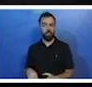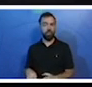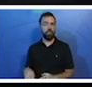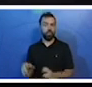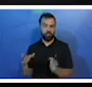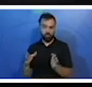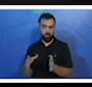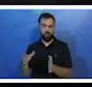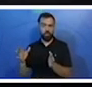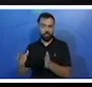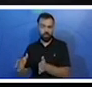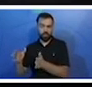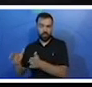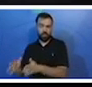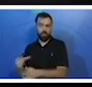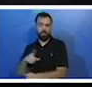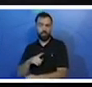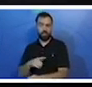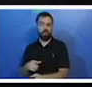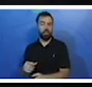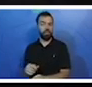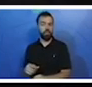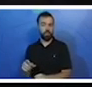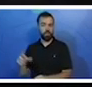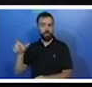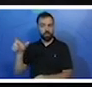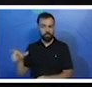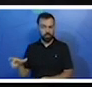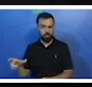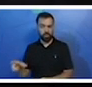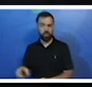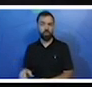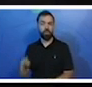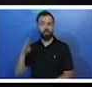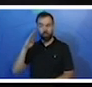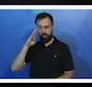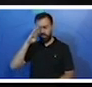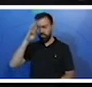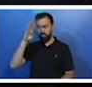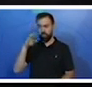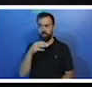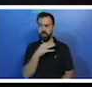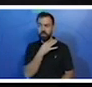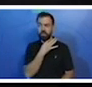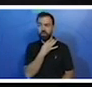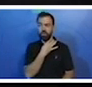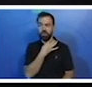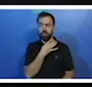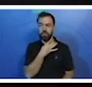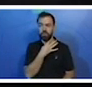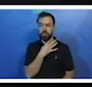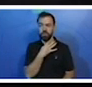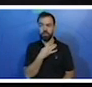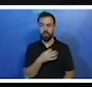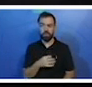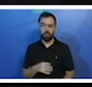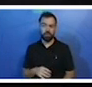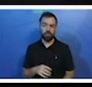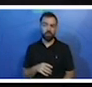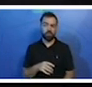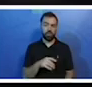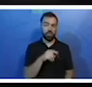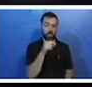uma sequência em que o praticante tem como objetivo apenas a prática por prazer e não com caráter